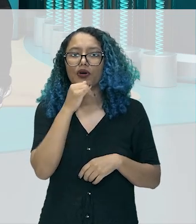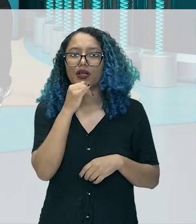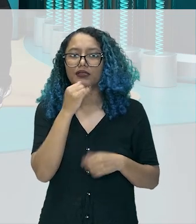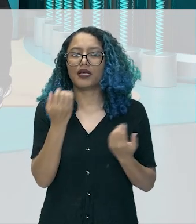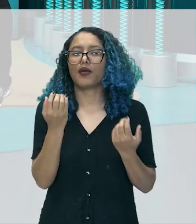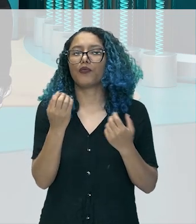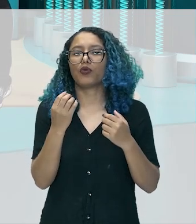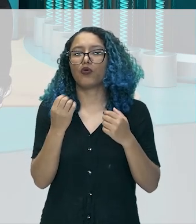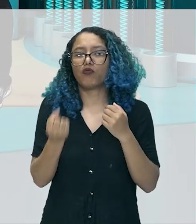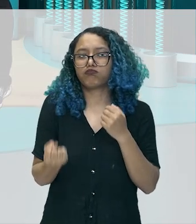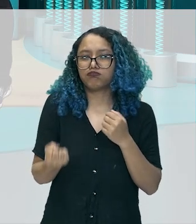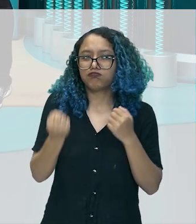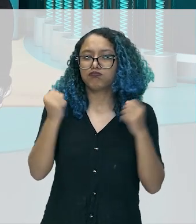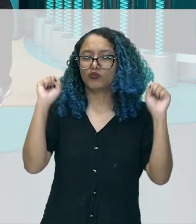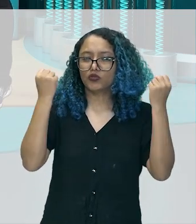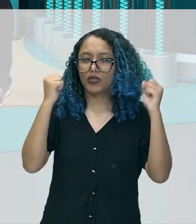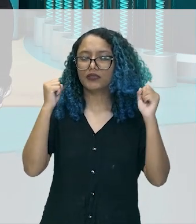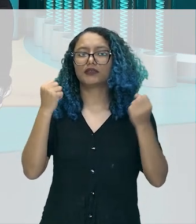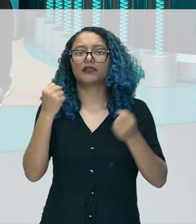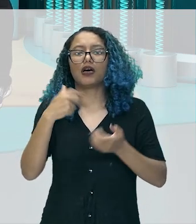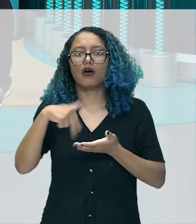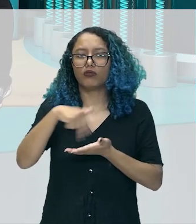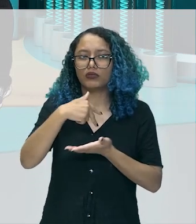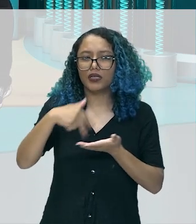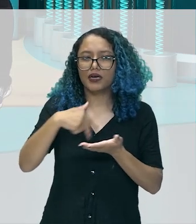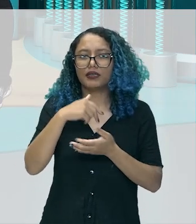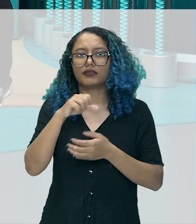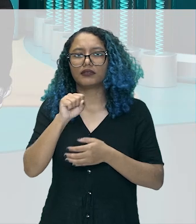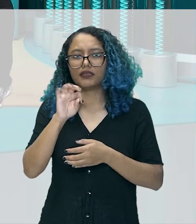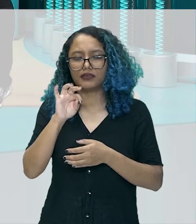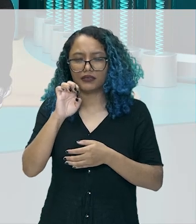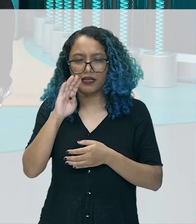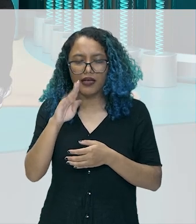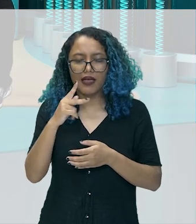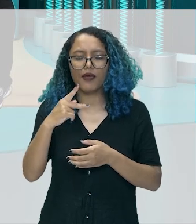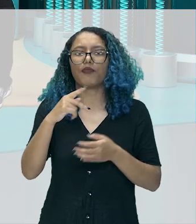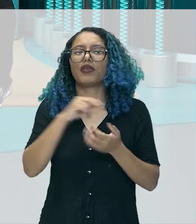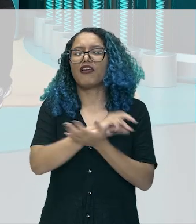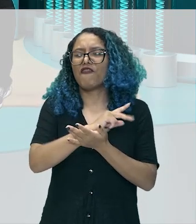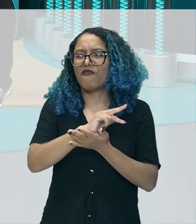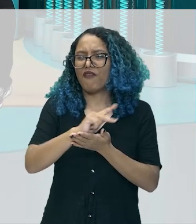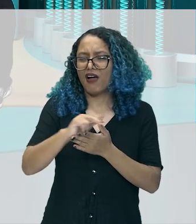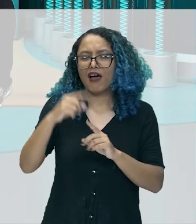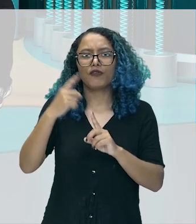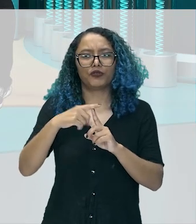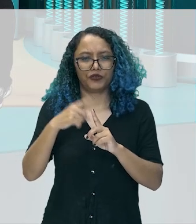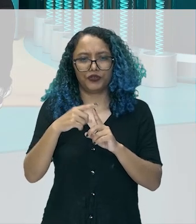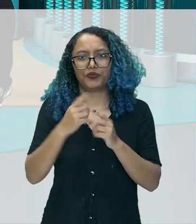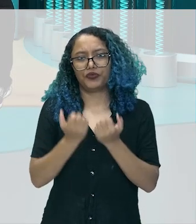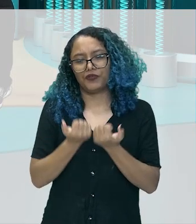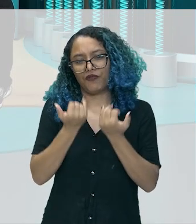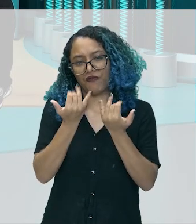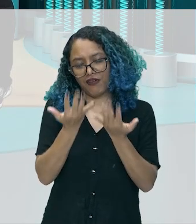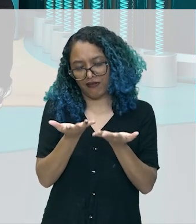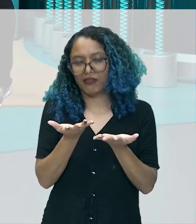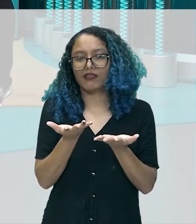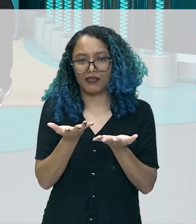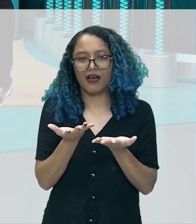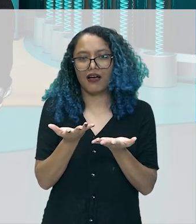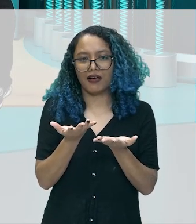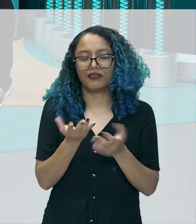o Pilates, né? Que é uma ginástica de conscientização corporal. Daqui a pouquinho vocês vão ver que dentro da ginástica